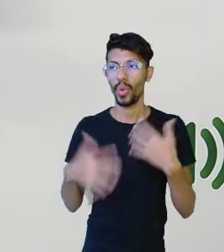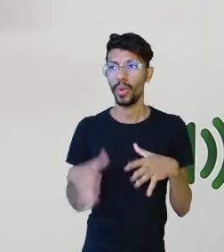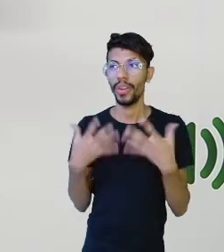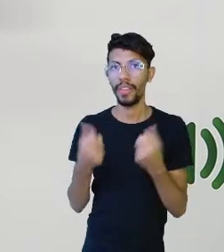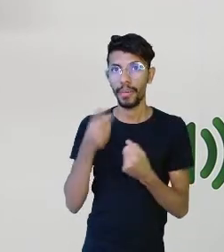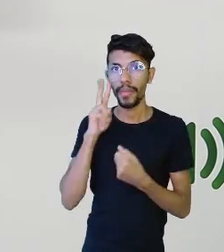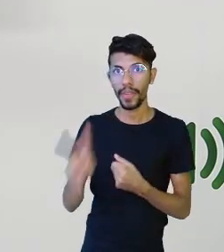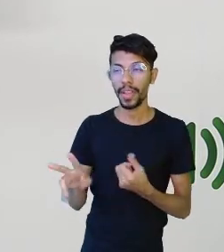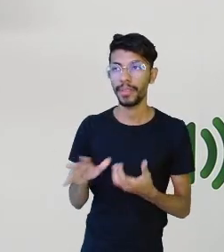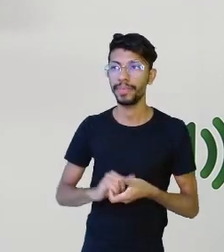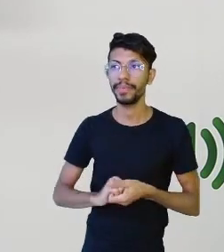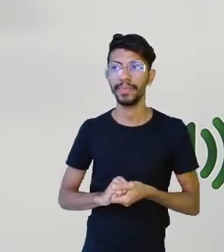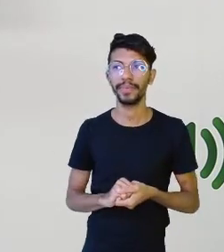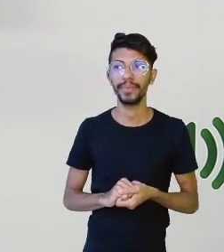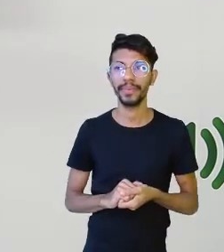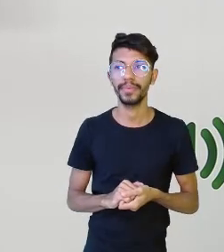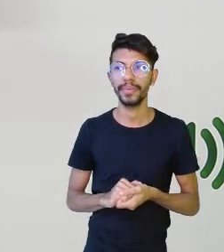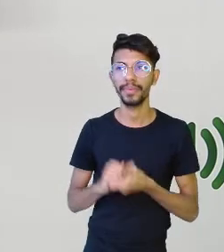5.